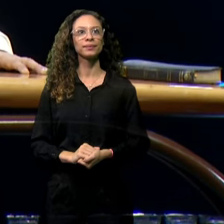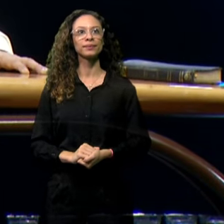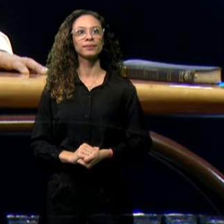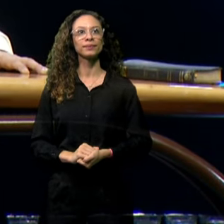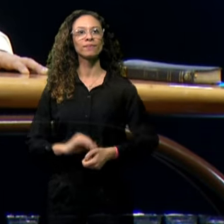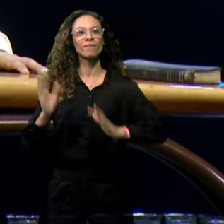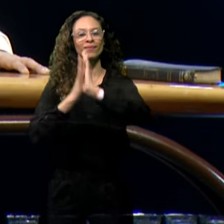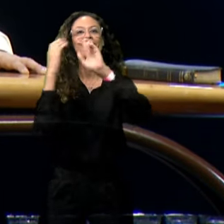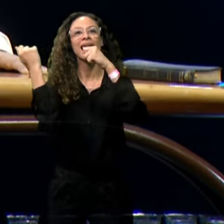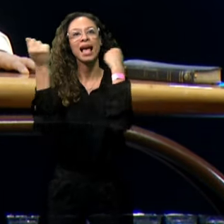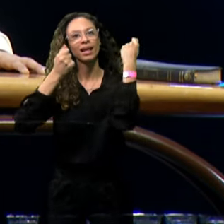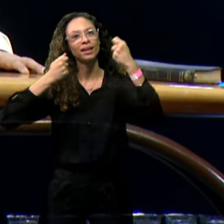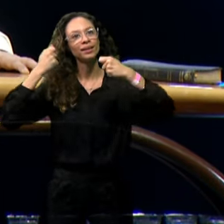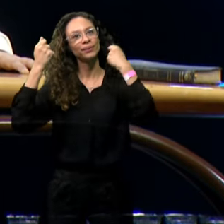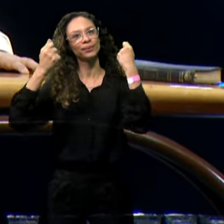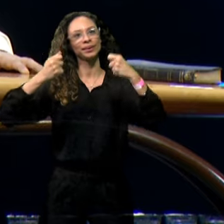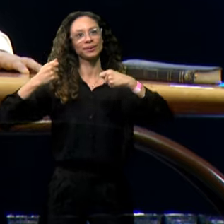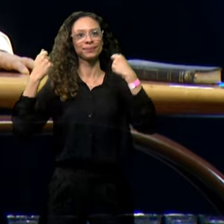aleluia